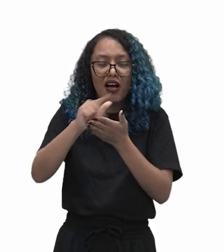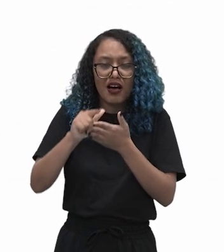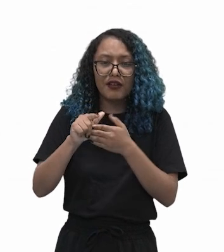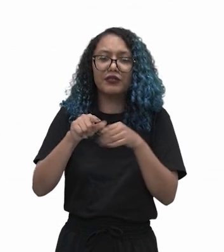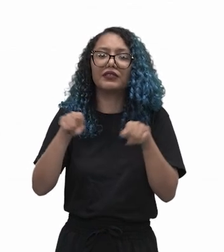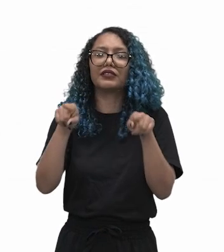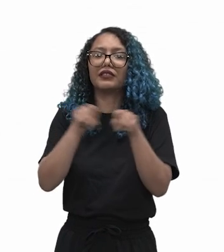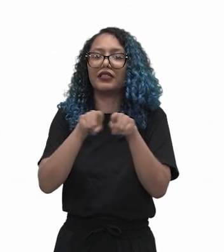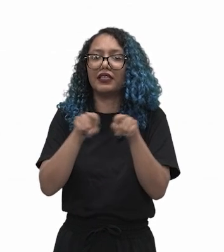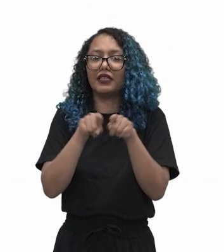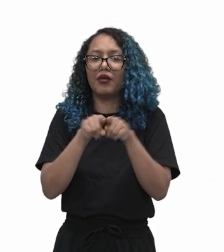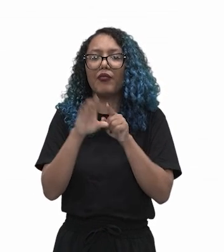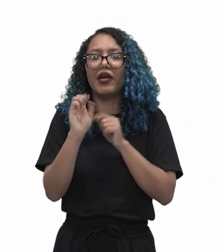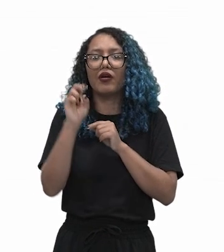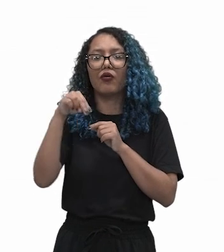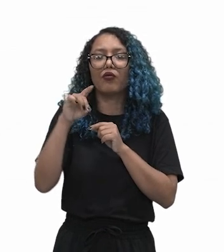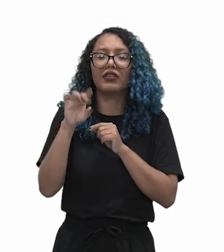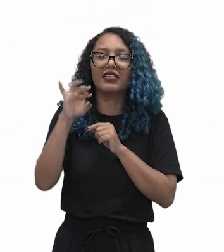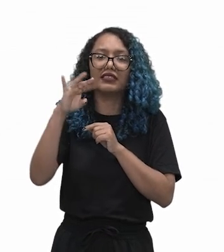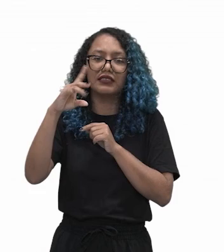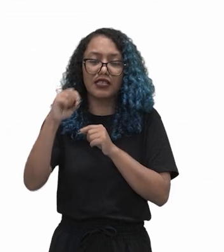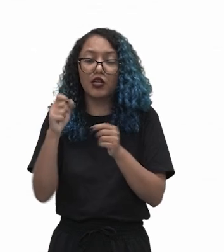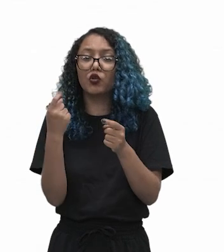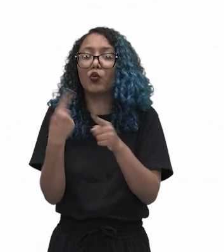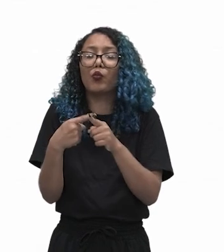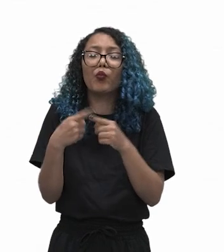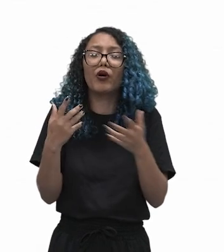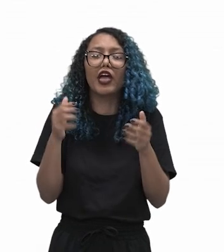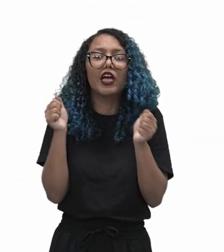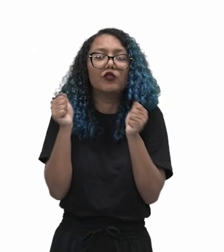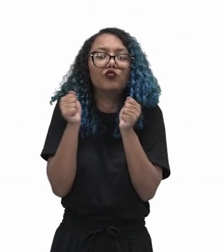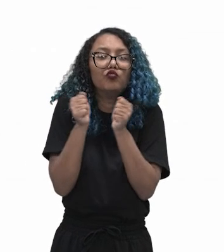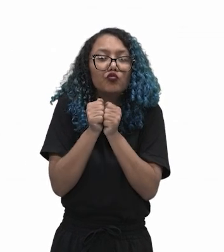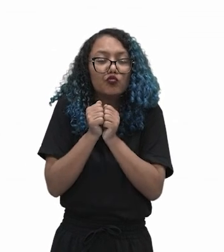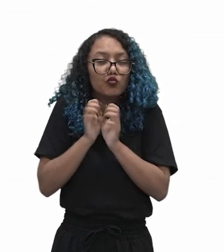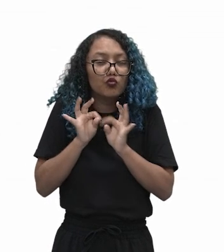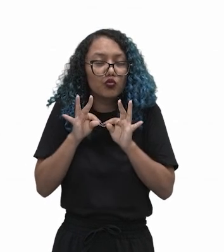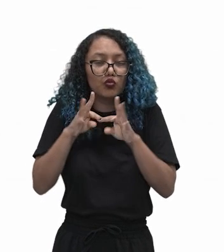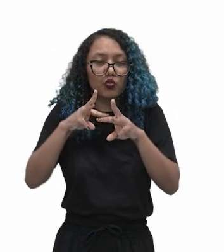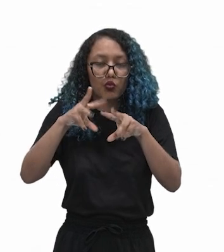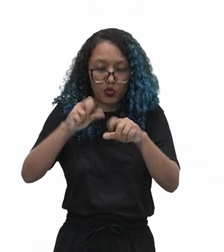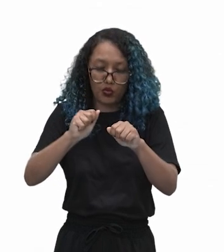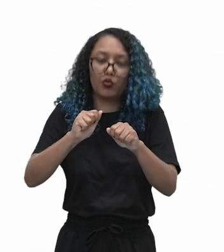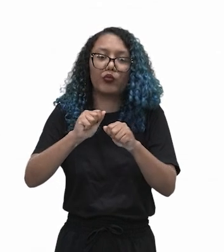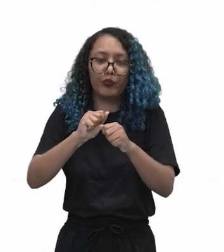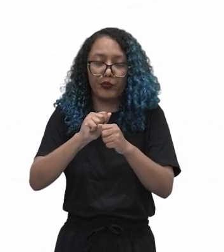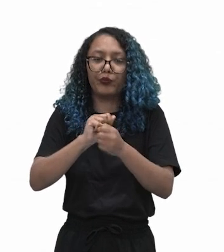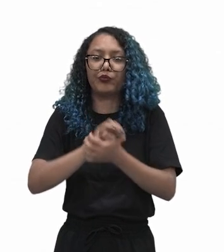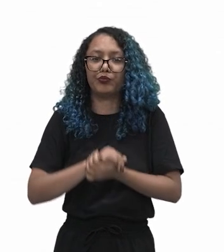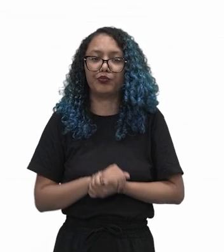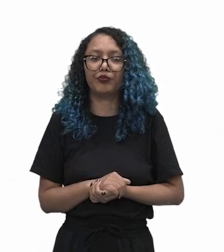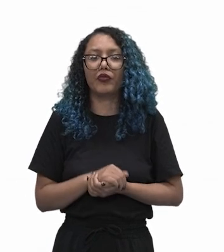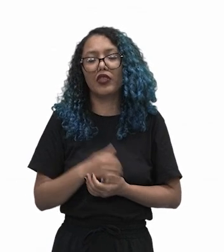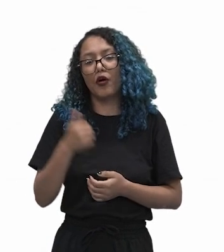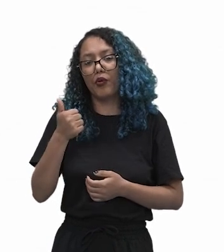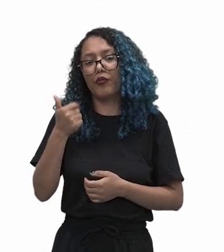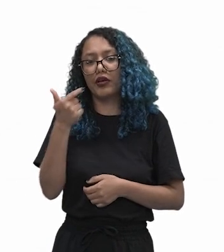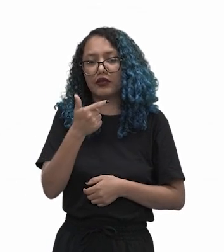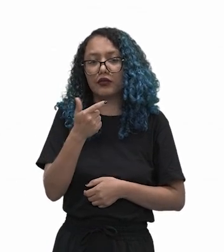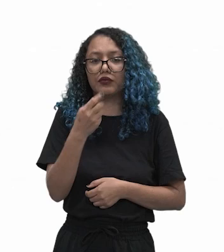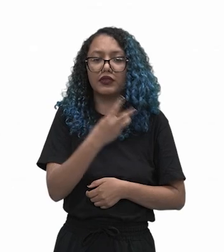eles estão juntinhos. Cadeia carbônica aromática polinuclear condensada. Então, naftaleno,